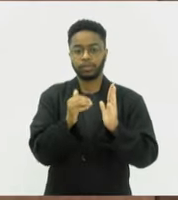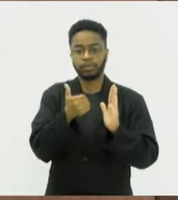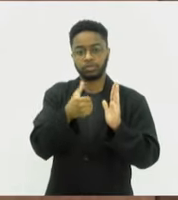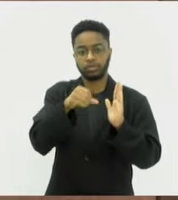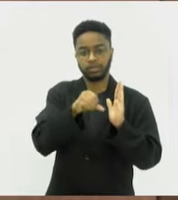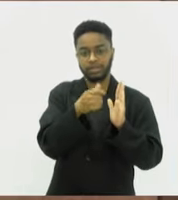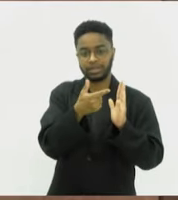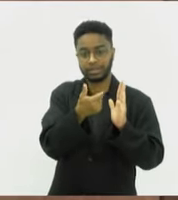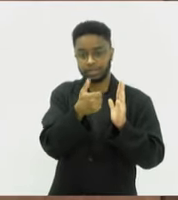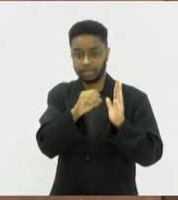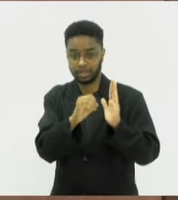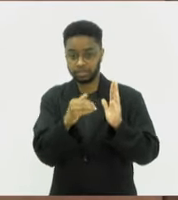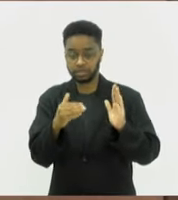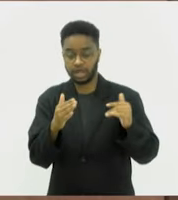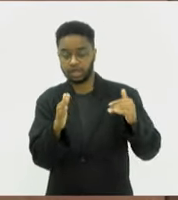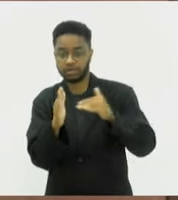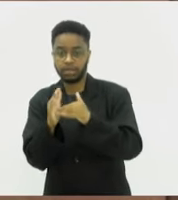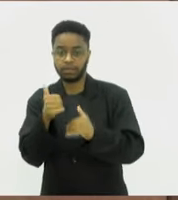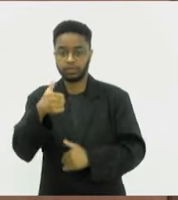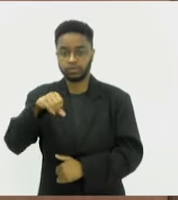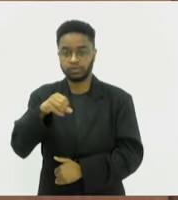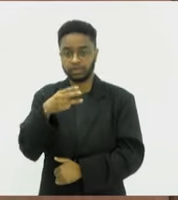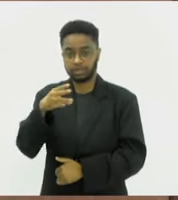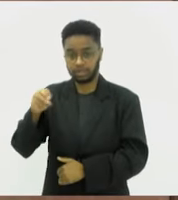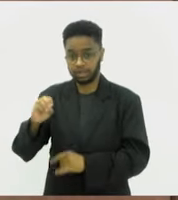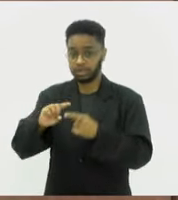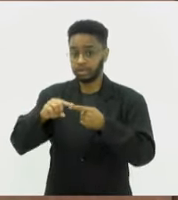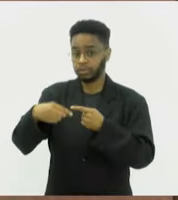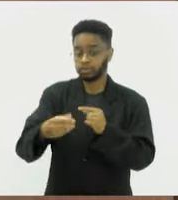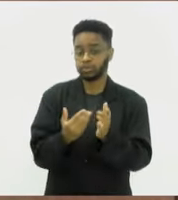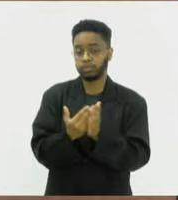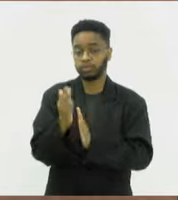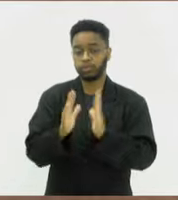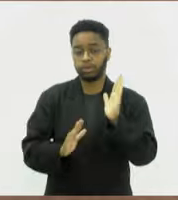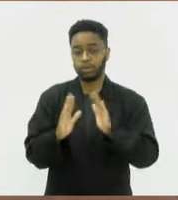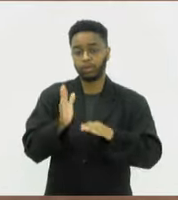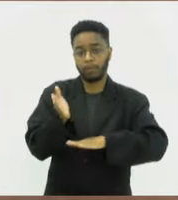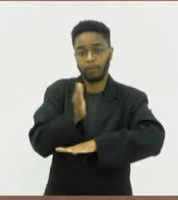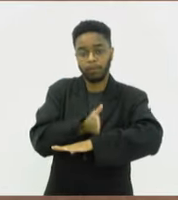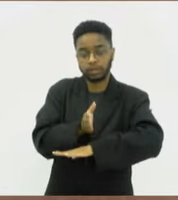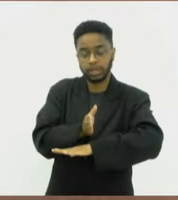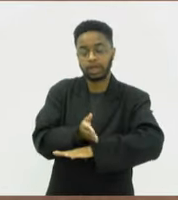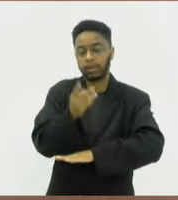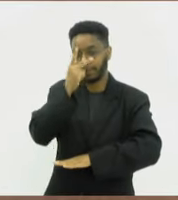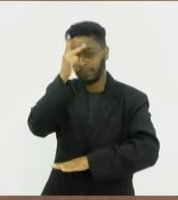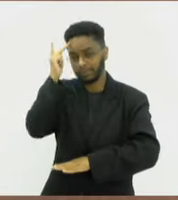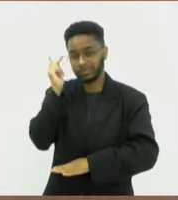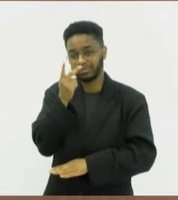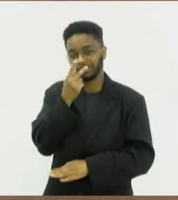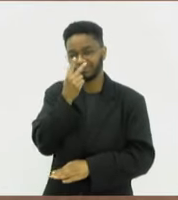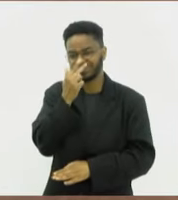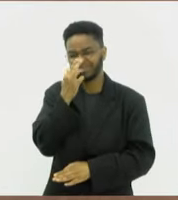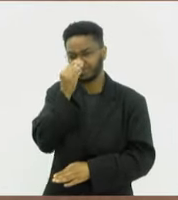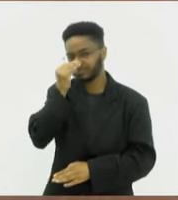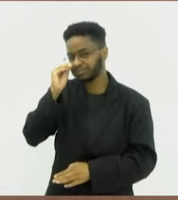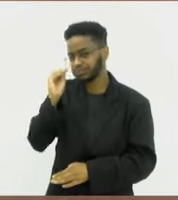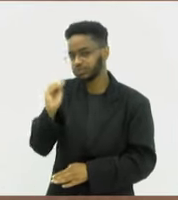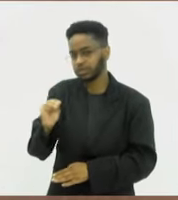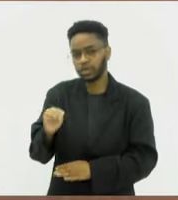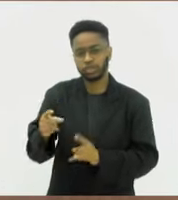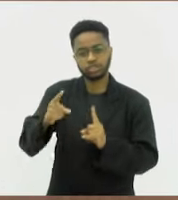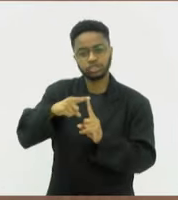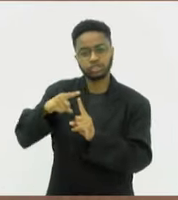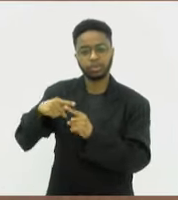anos 30. Quando surgiu o movimento moderno, os arquitetos modernistas, eles passaram a renegar esse estilo que era